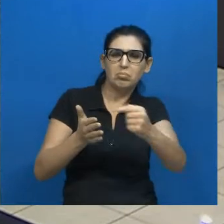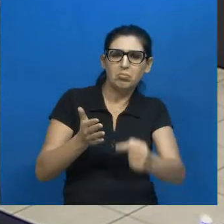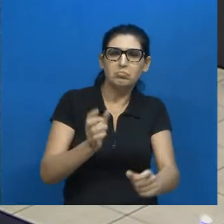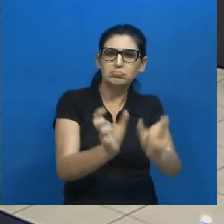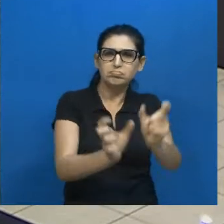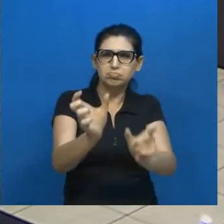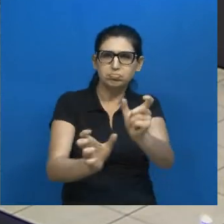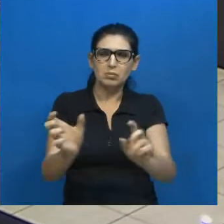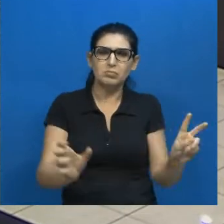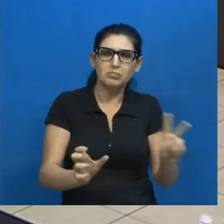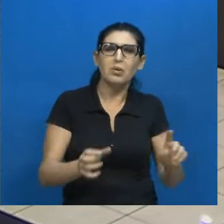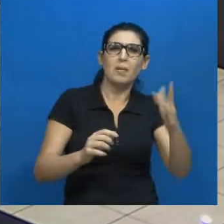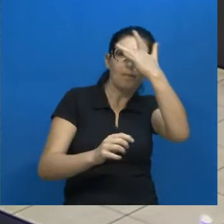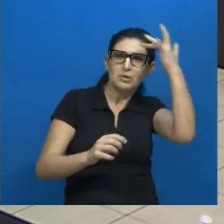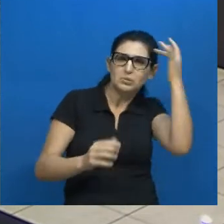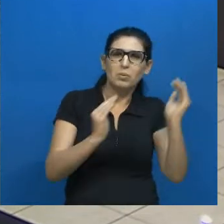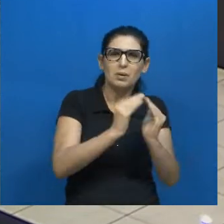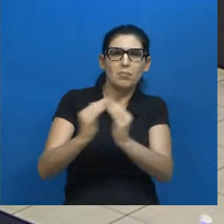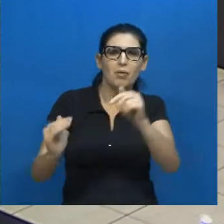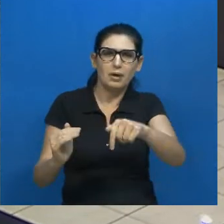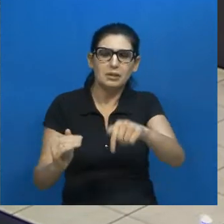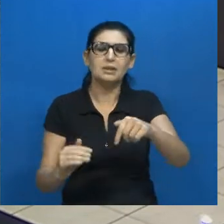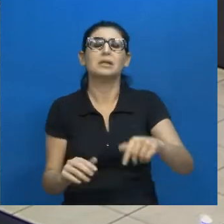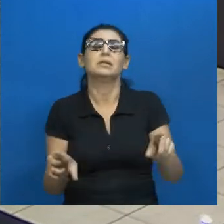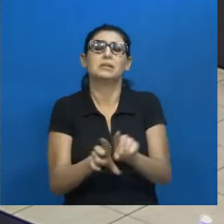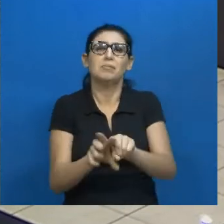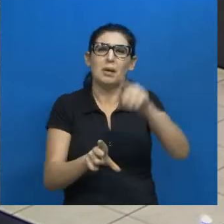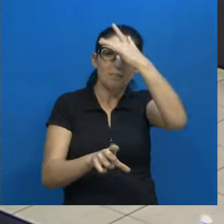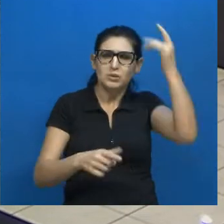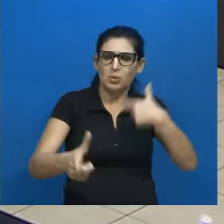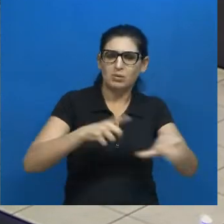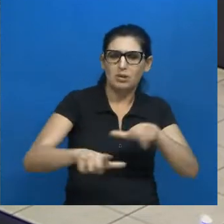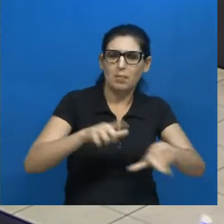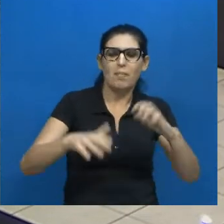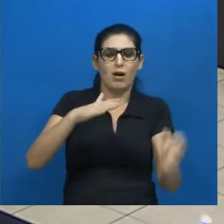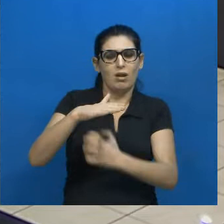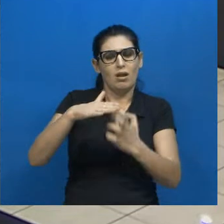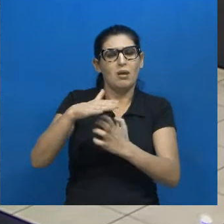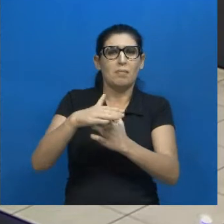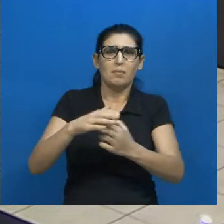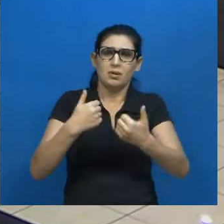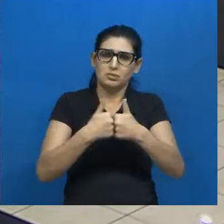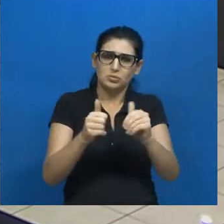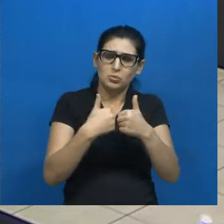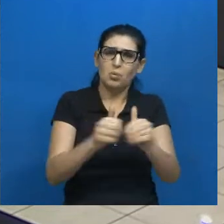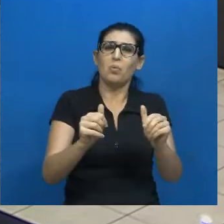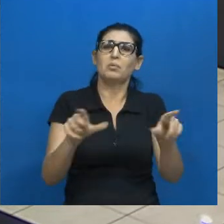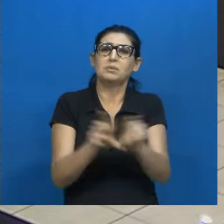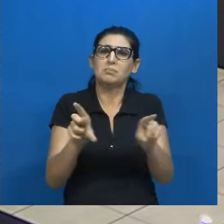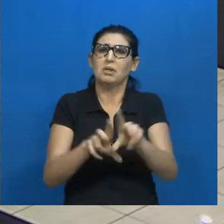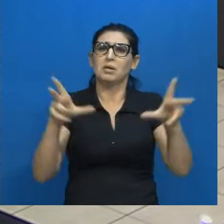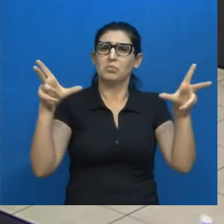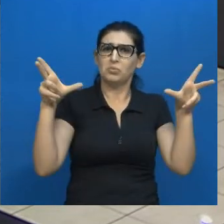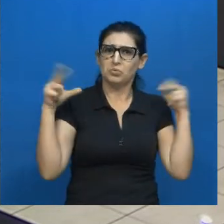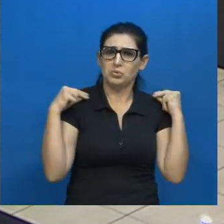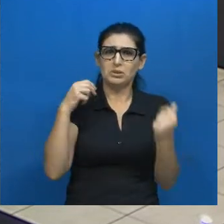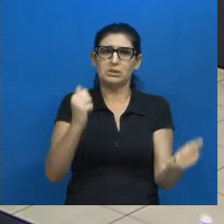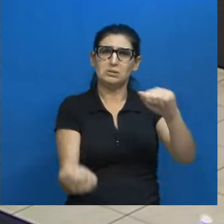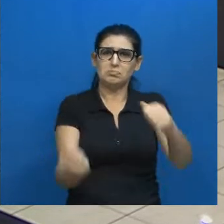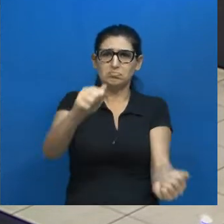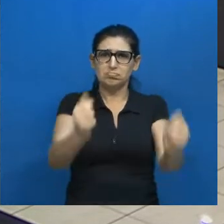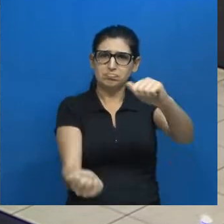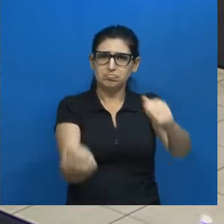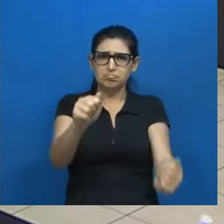bairro, servidores da empresa JTU, cobradores, motoristas, enfim, todos os presentes,